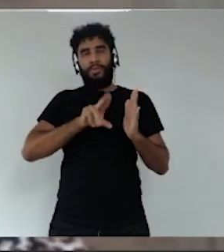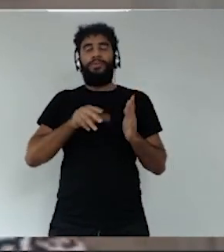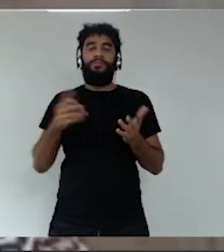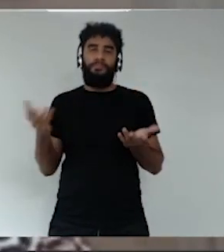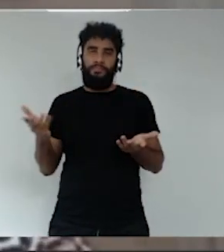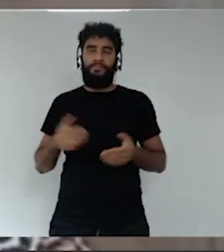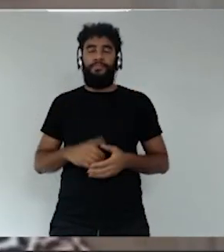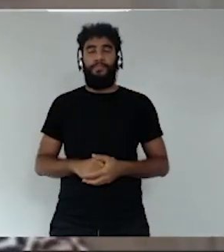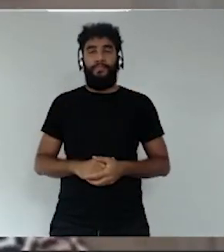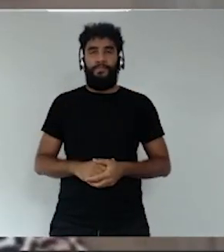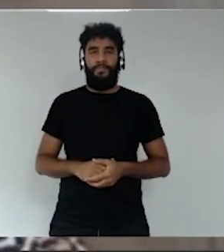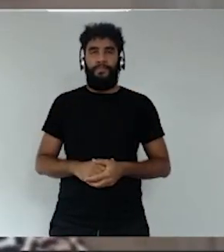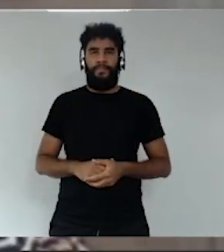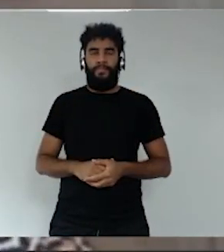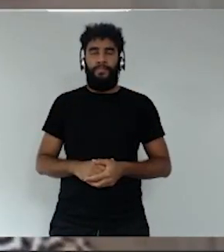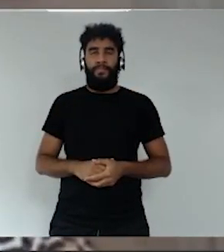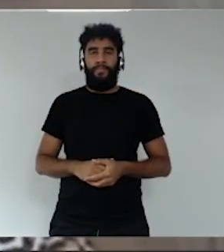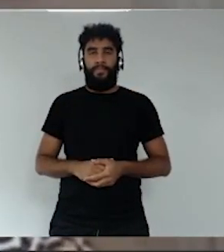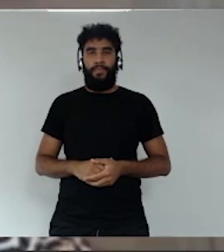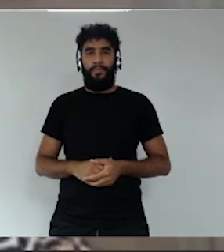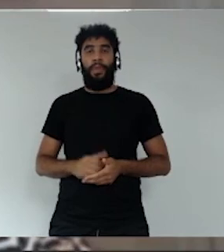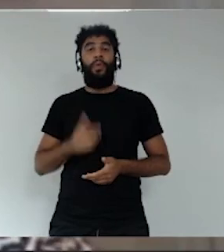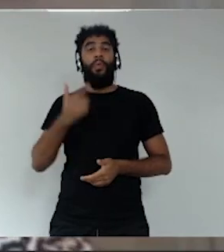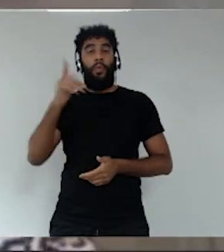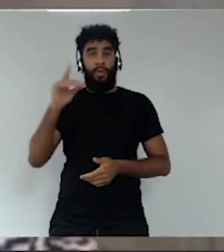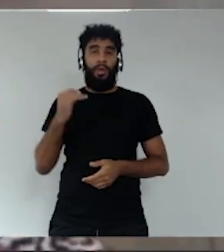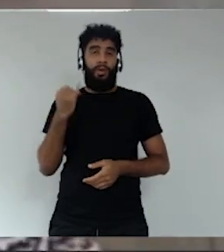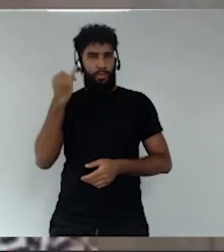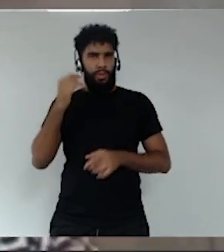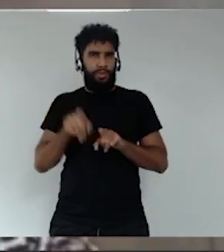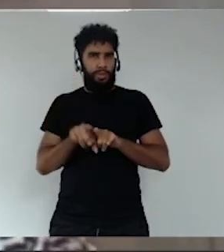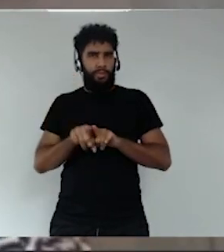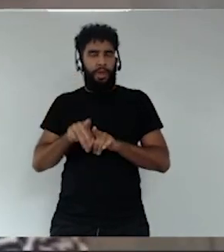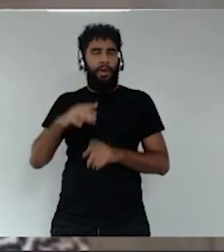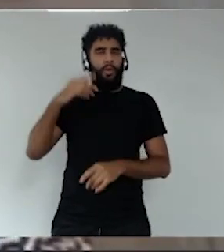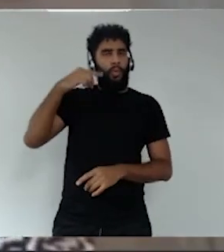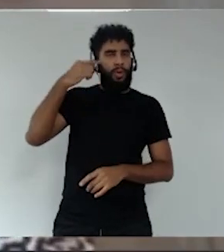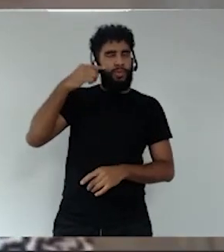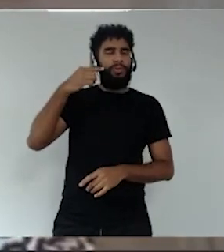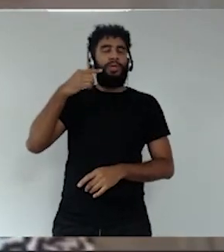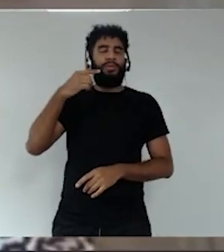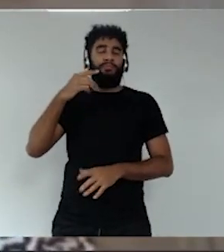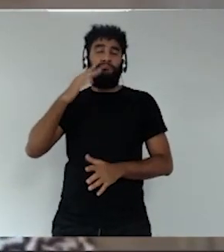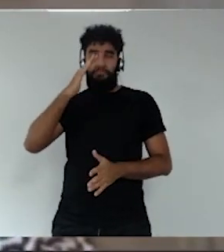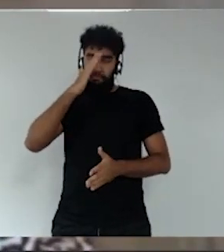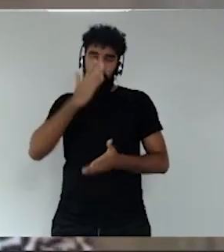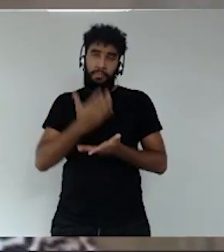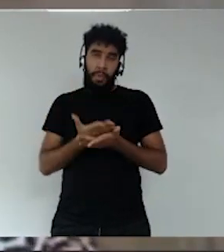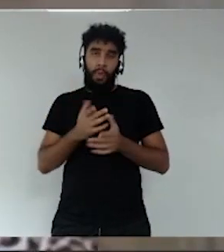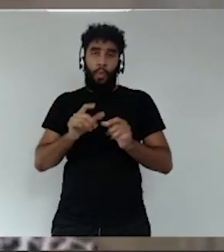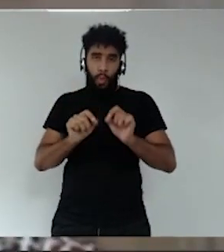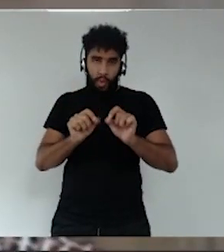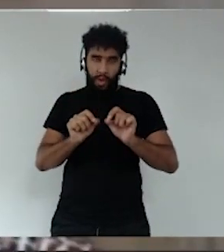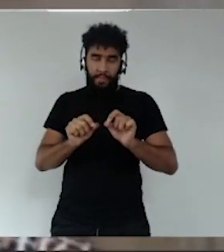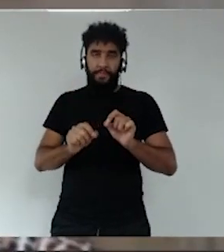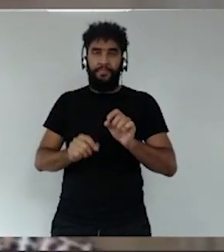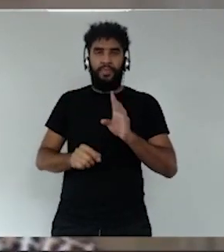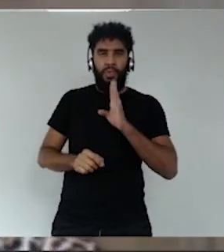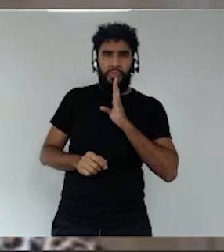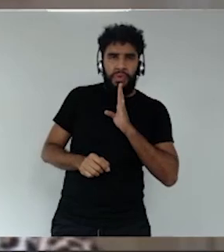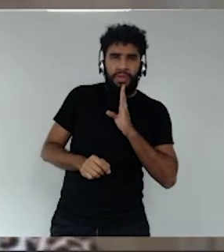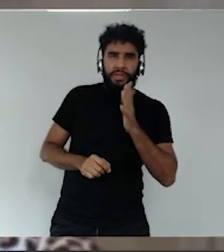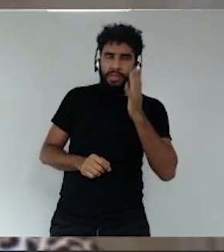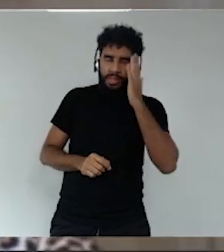instrumentos. Outra coisa que é importante, que eu acho, né, para os advogados também conhecerem e saberem